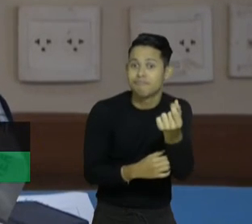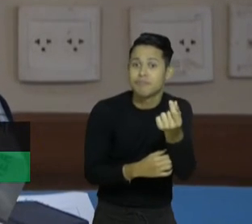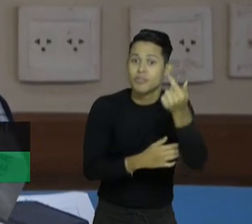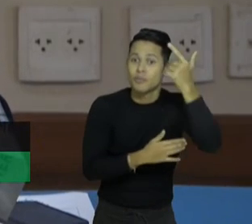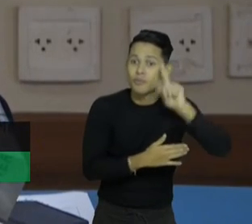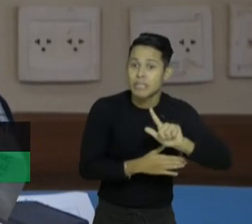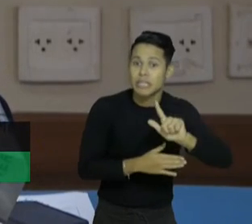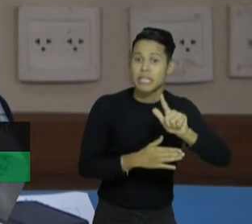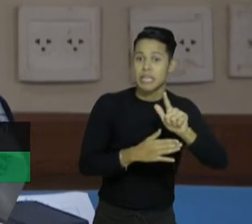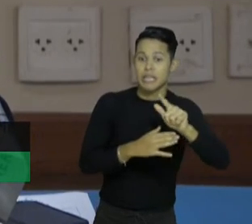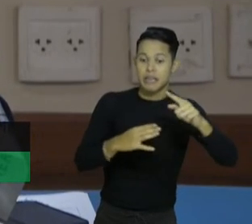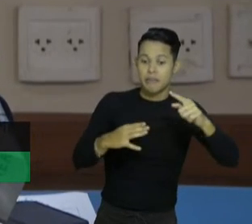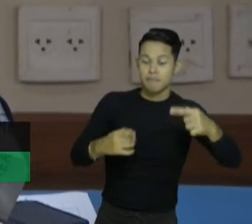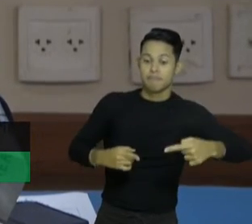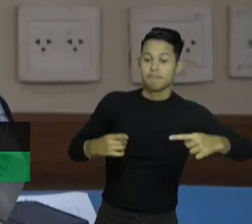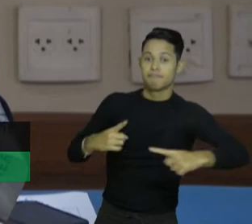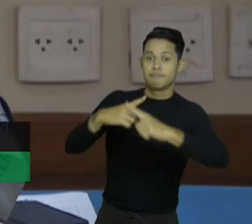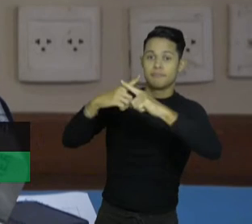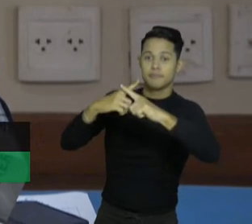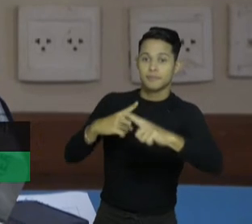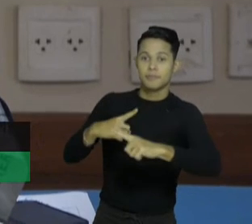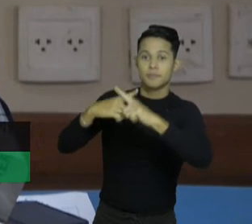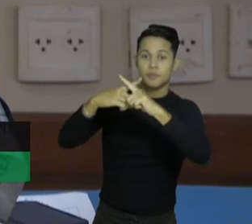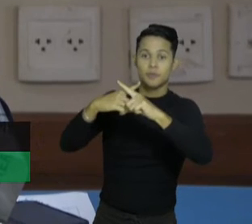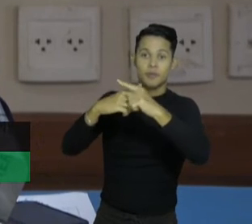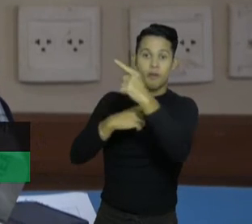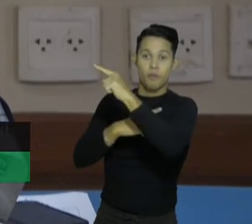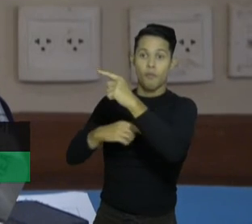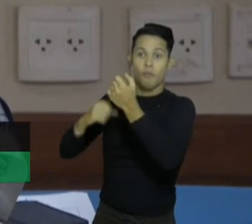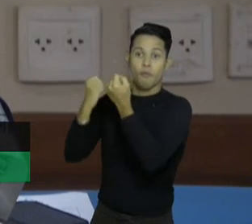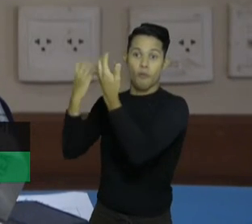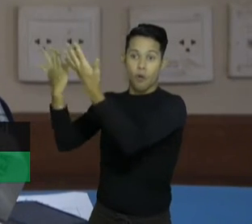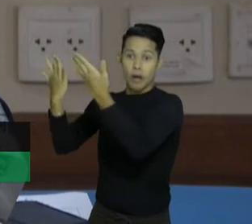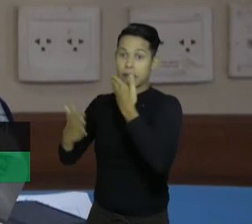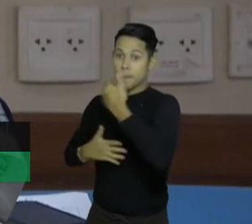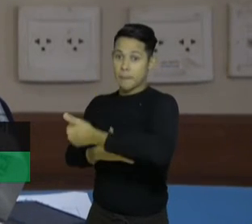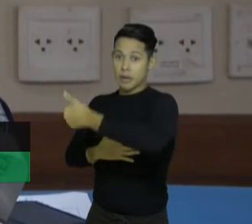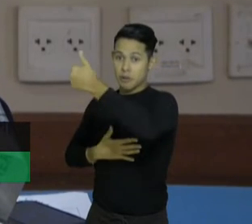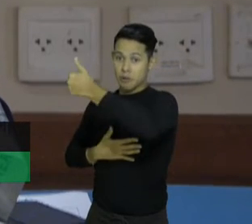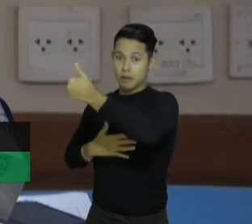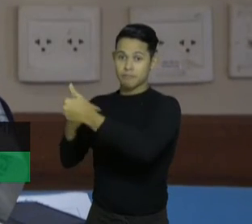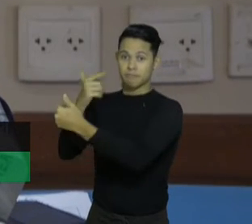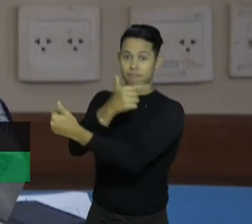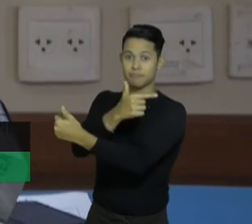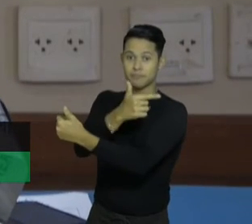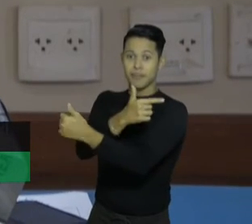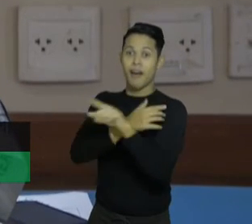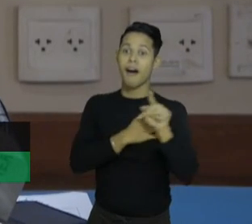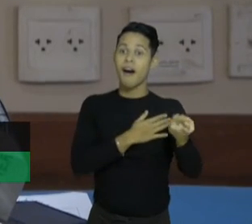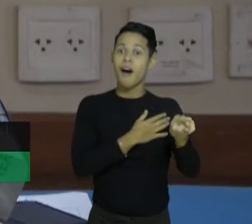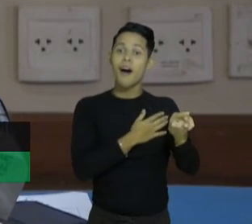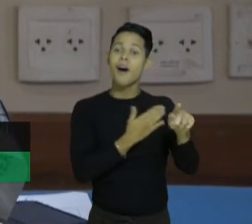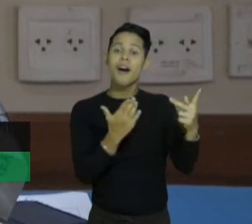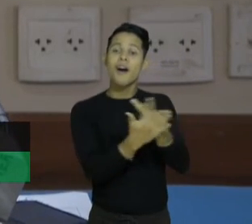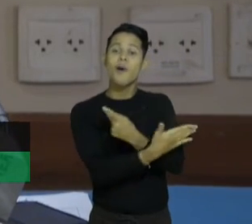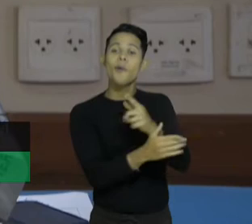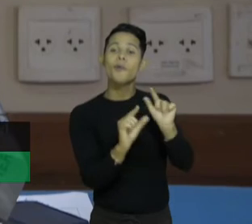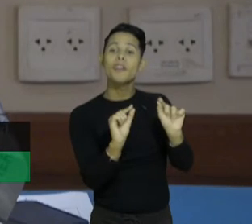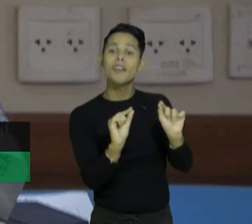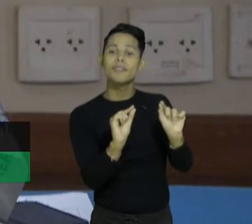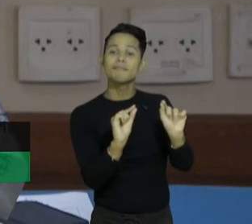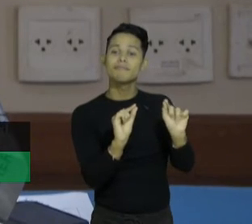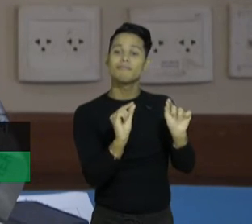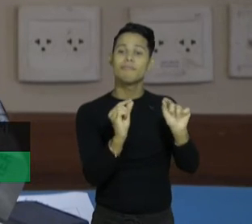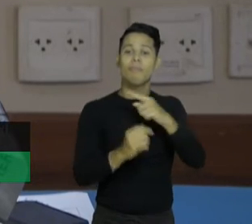fazer concorrência com o cristal que veio de fora eles faliram as cinco empresas faliram